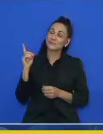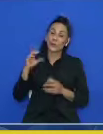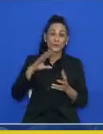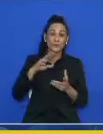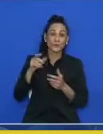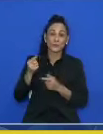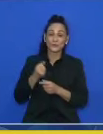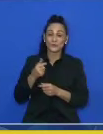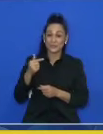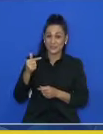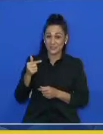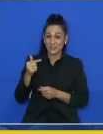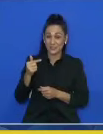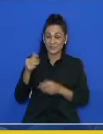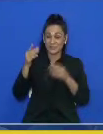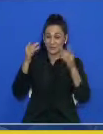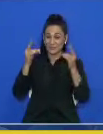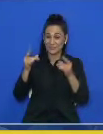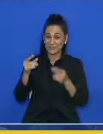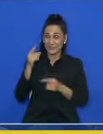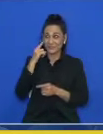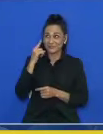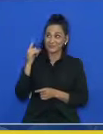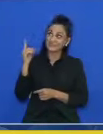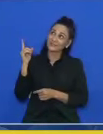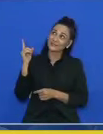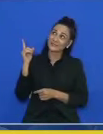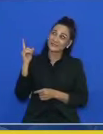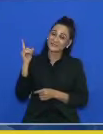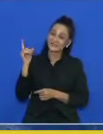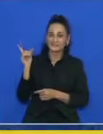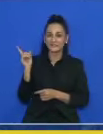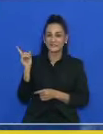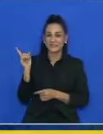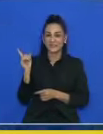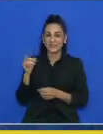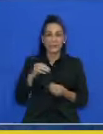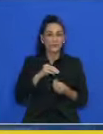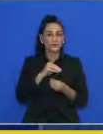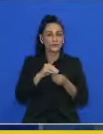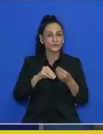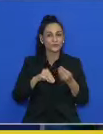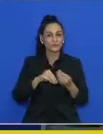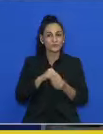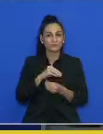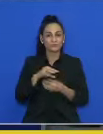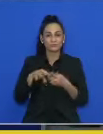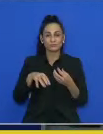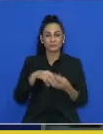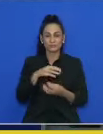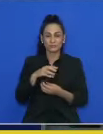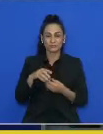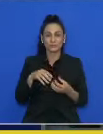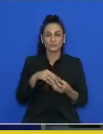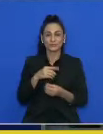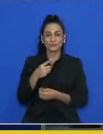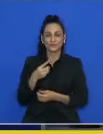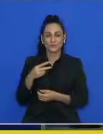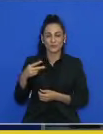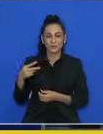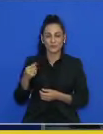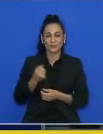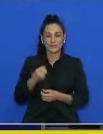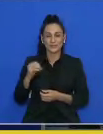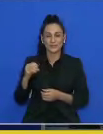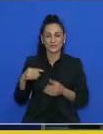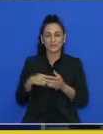Aí está o globo número 7 no detalhe. Valendo! Globo carregado, embaralhando 12